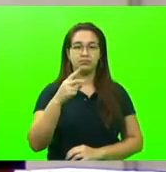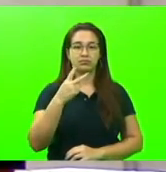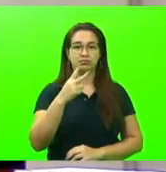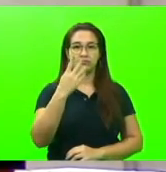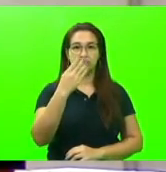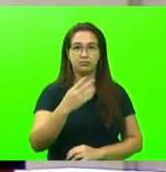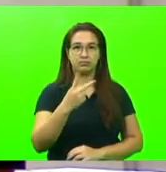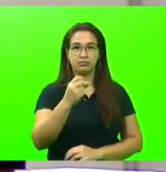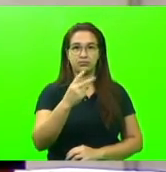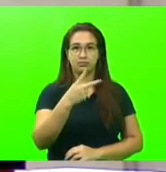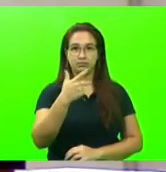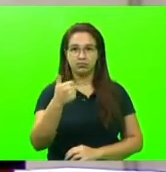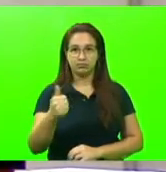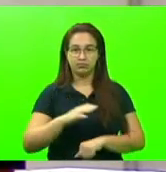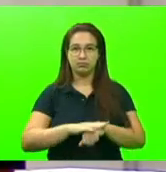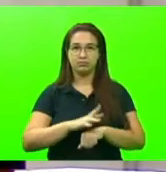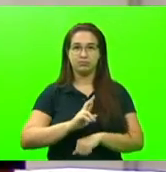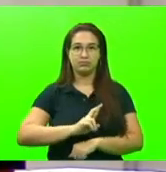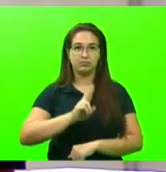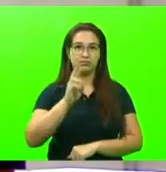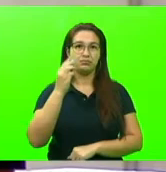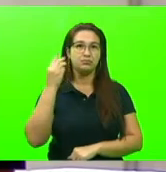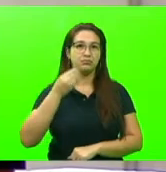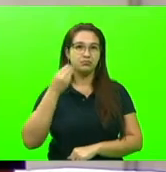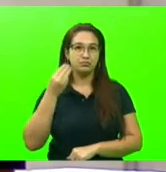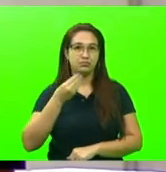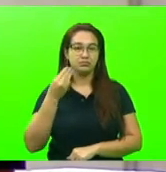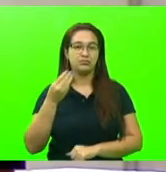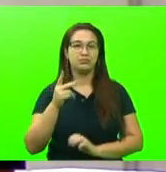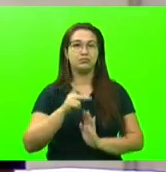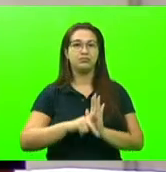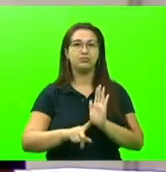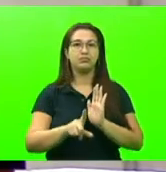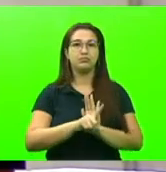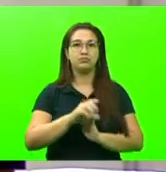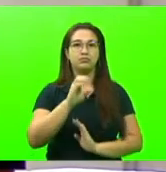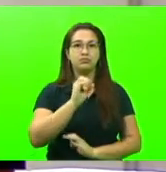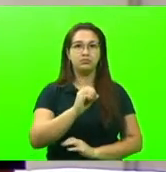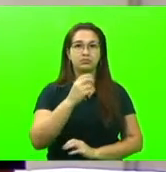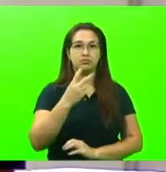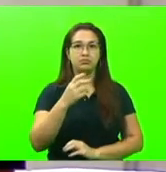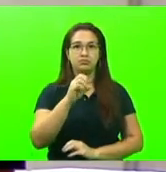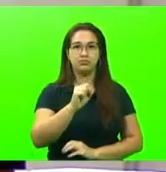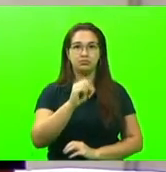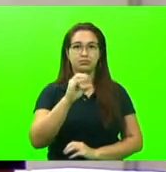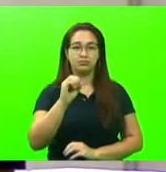0273.2/2021, autor, deputado Márcio Machado. Projeto de Lei